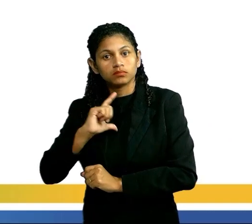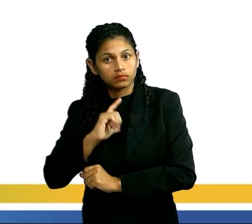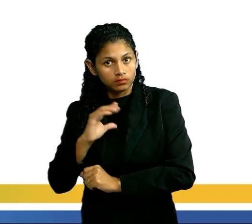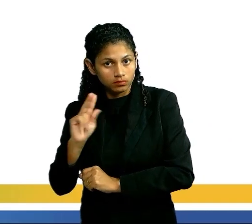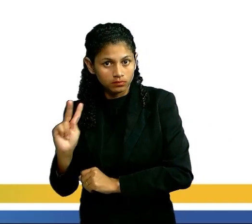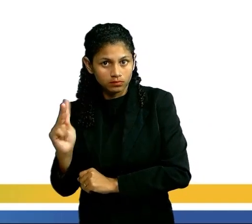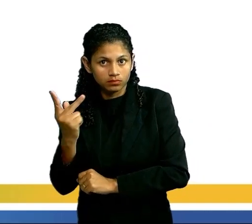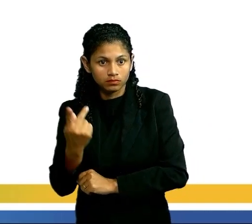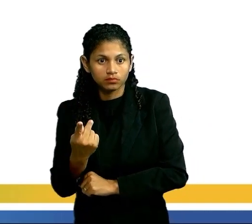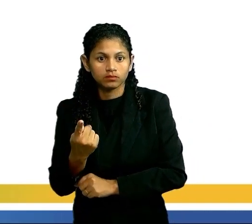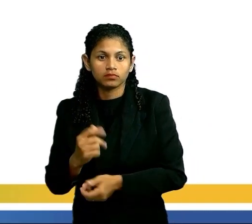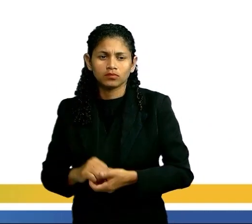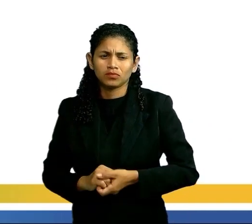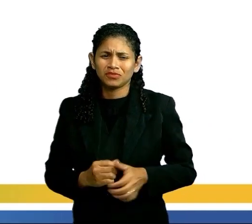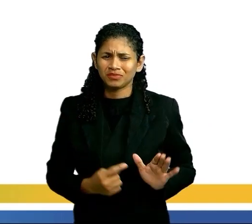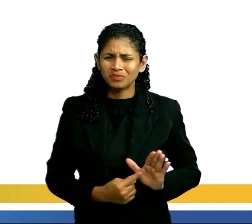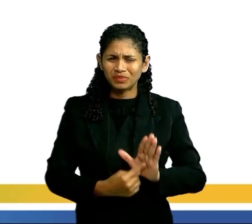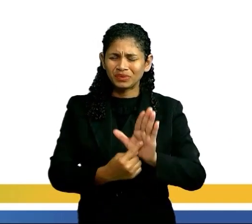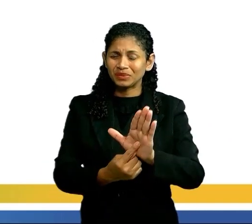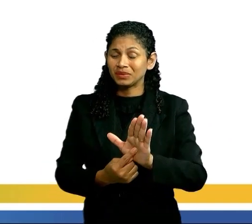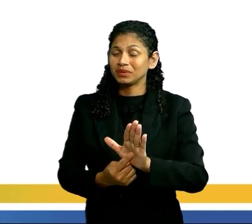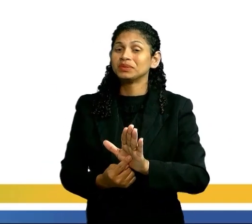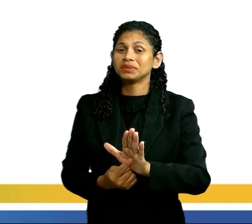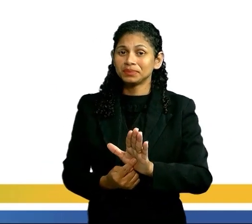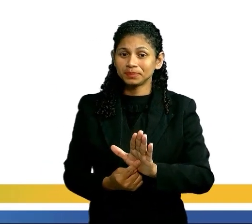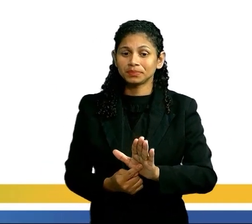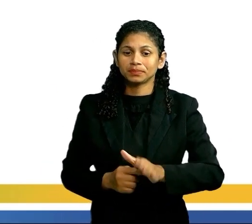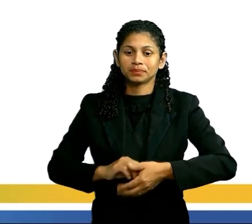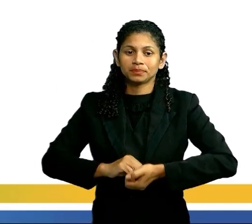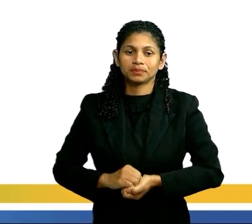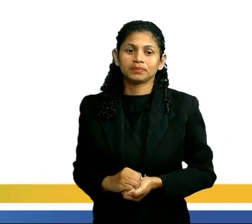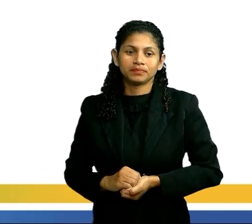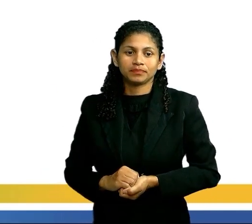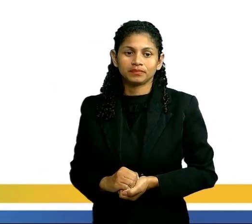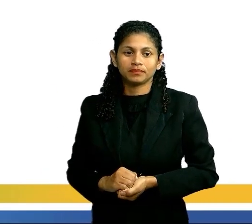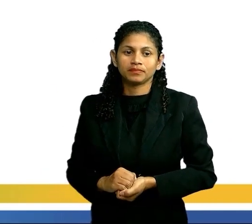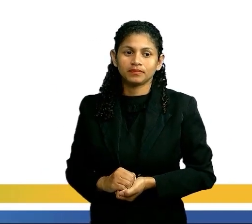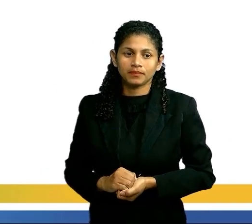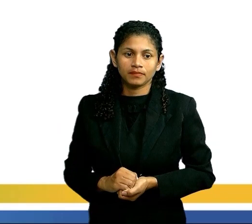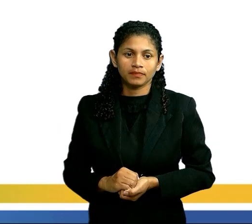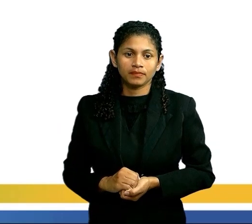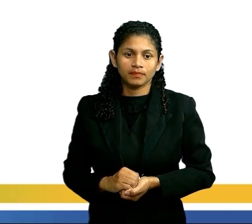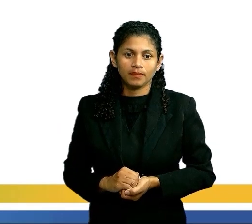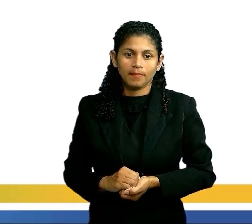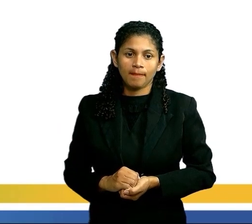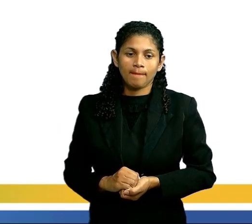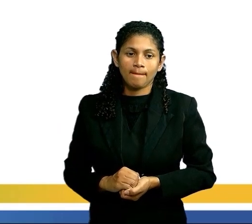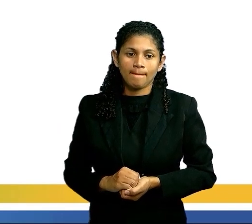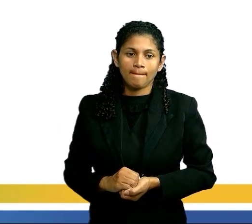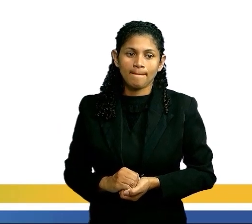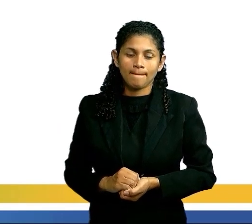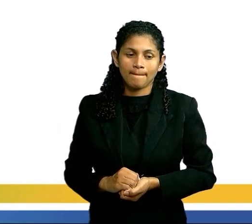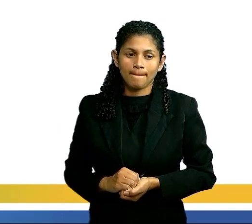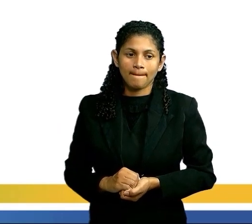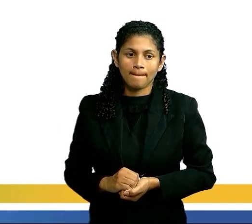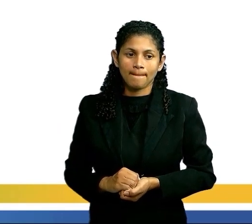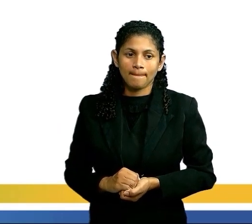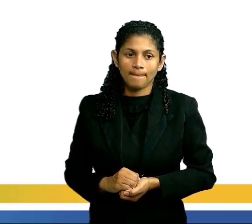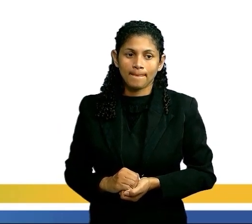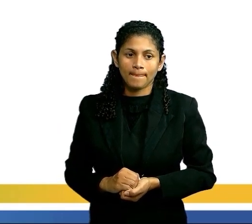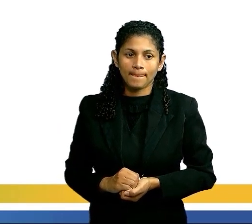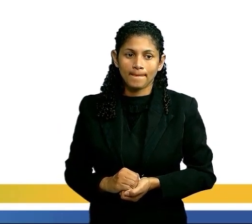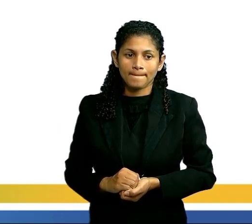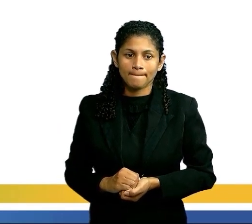carbonos. Eita, viu como fica poluído? É por isso que a escrita fica da primeira forma, ó, fica mais limpo, tá? De